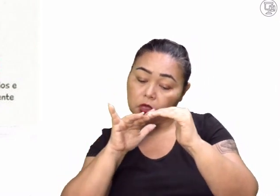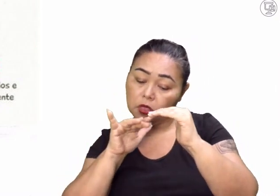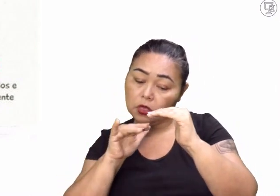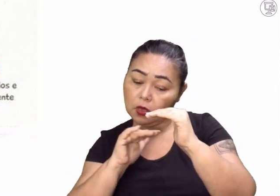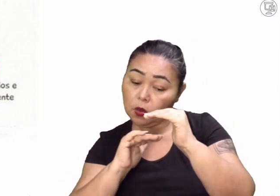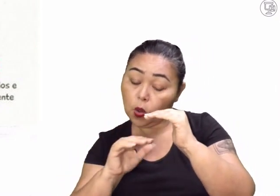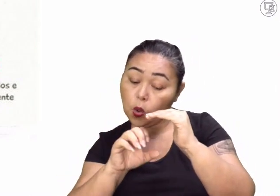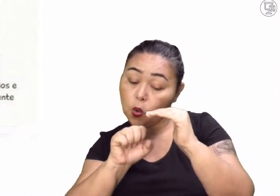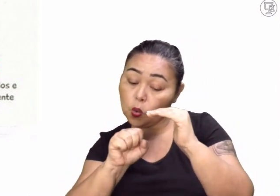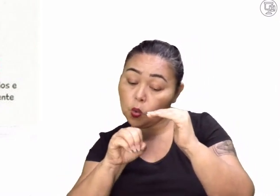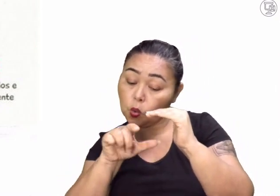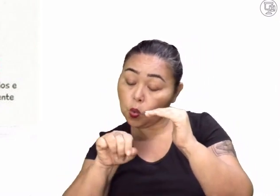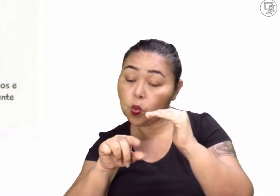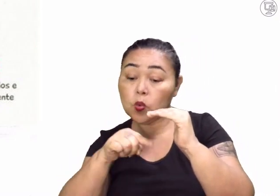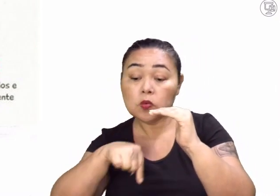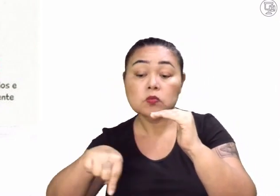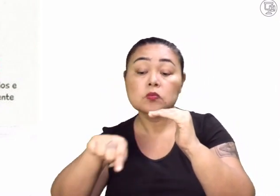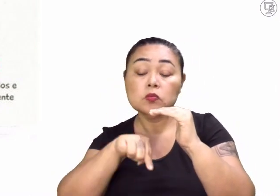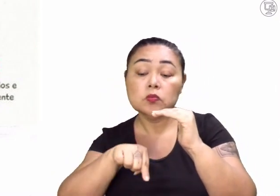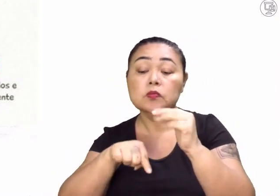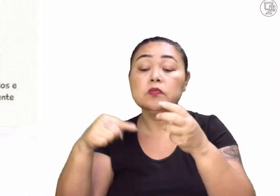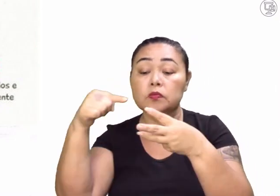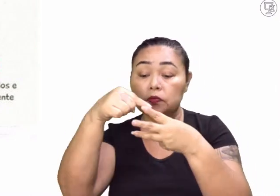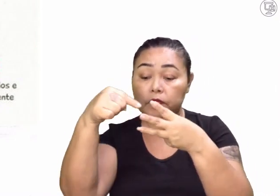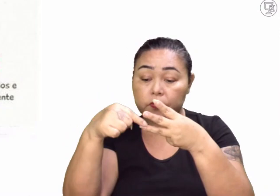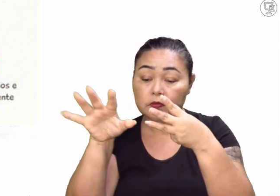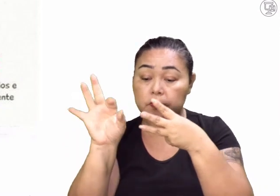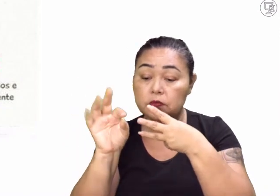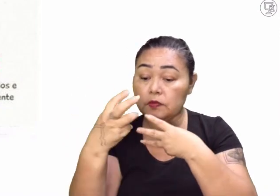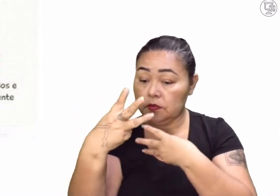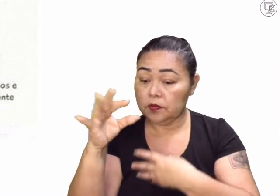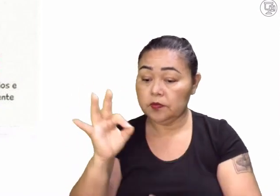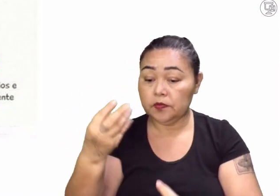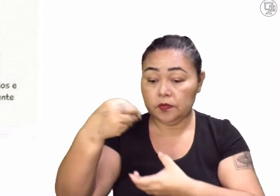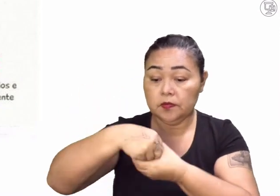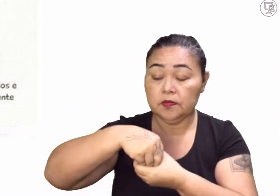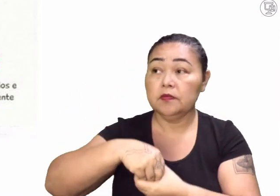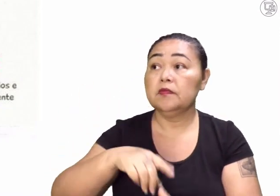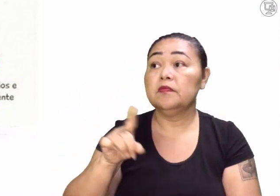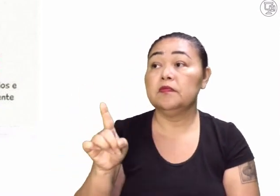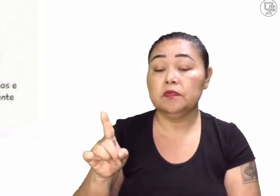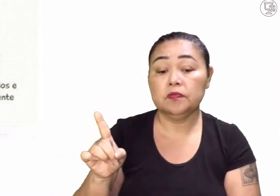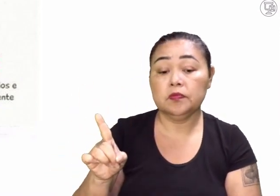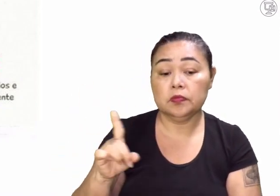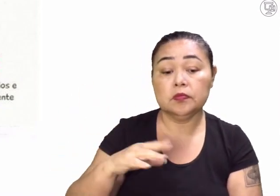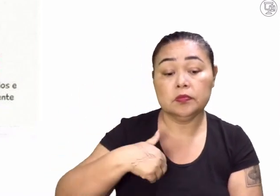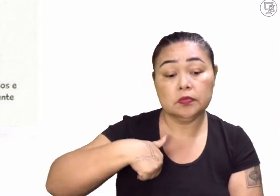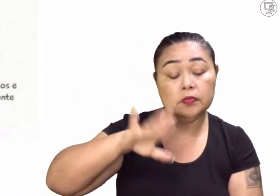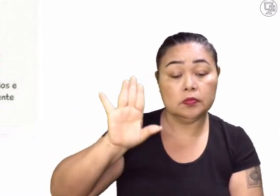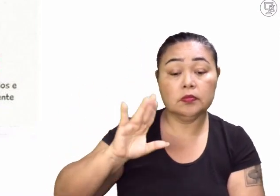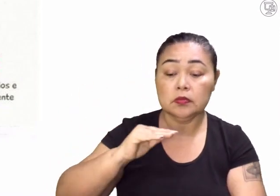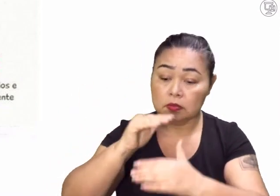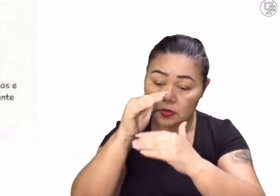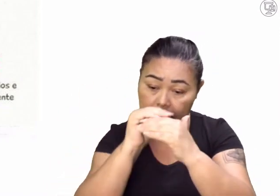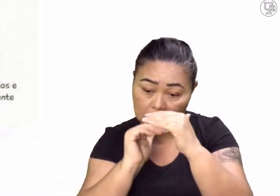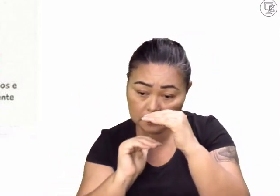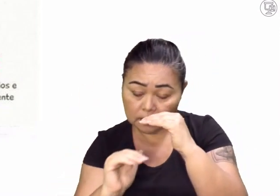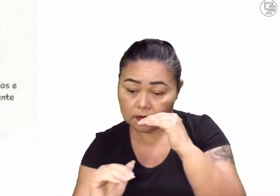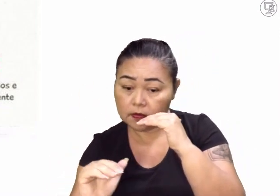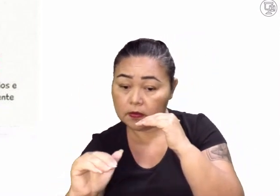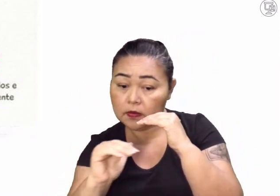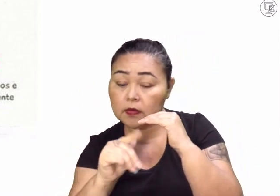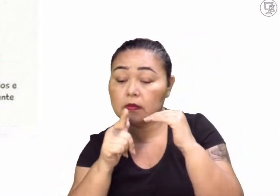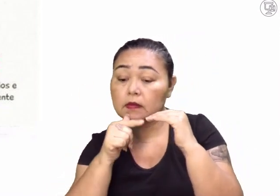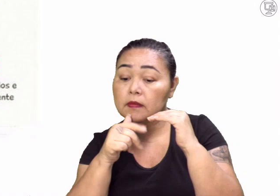água também do subsolo faz parte daqueles 3%. Muito Não é bem. isso? E aqui, Que inclusive tem mais no subsolo do que escorrendo